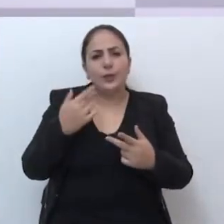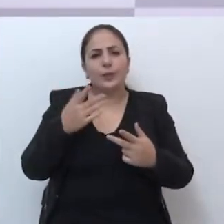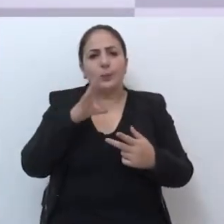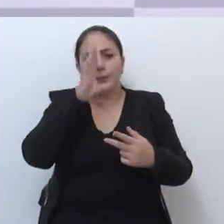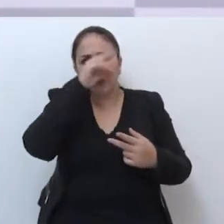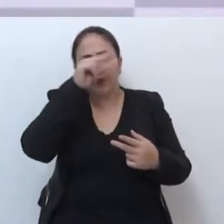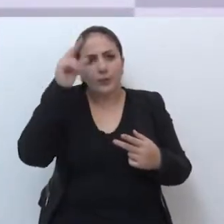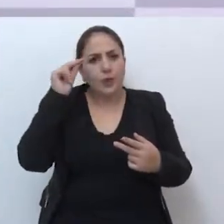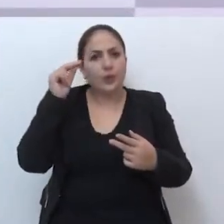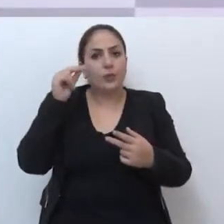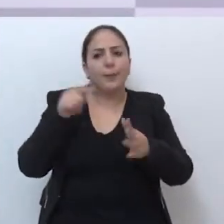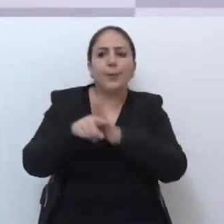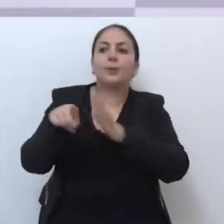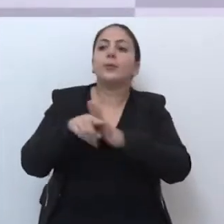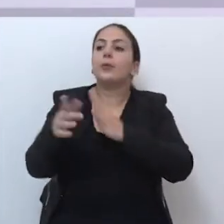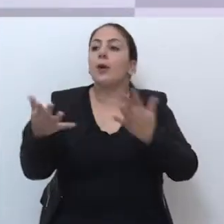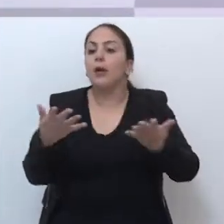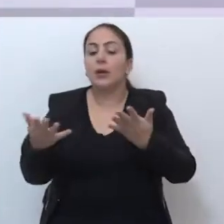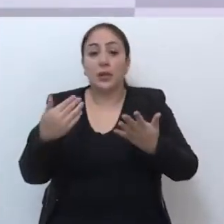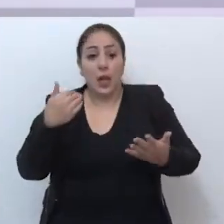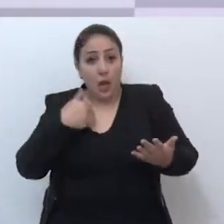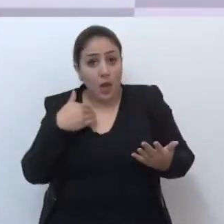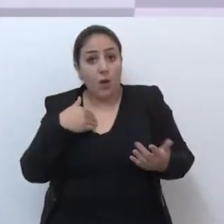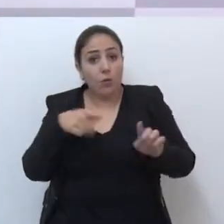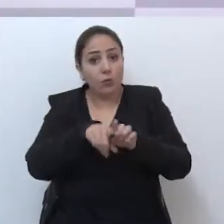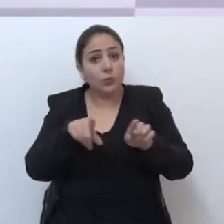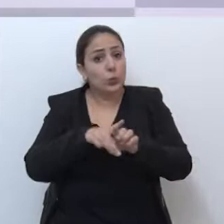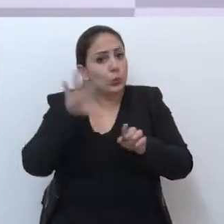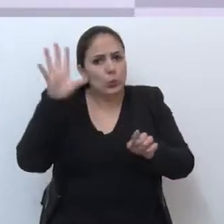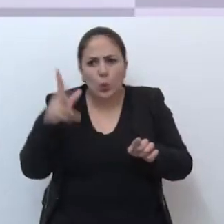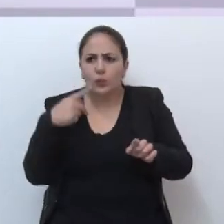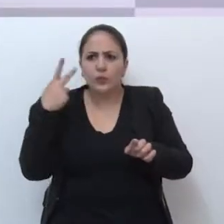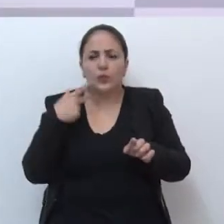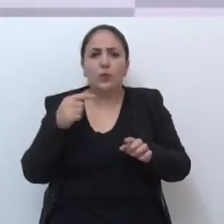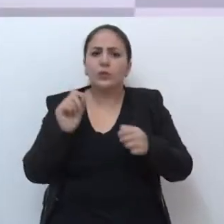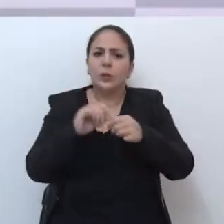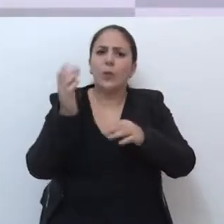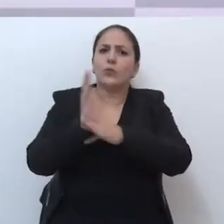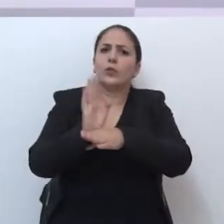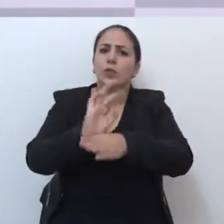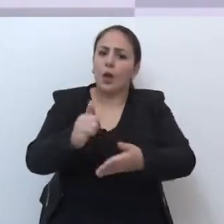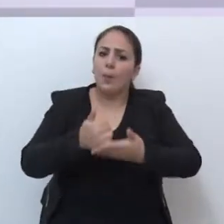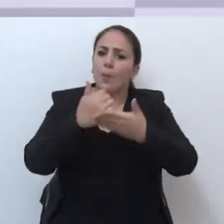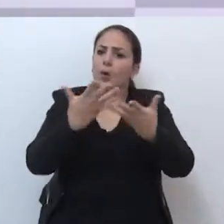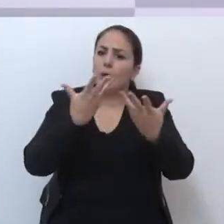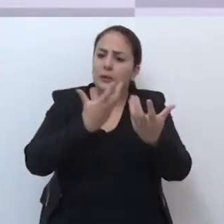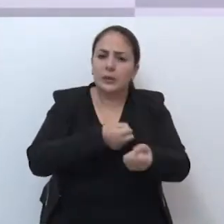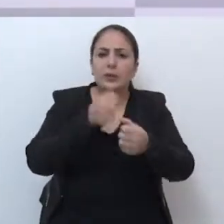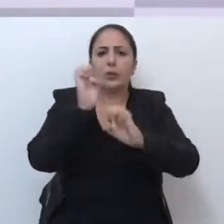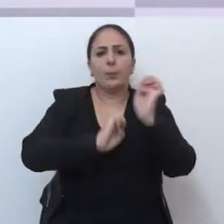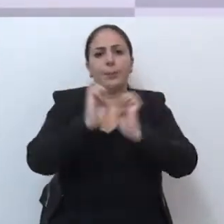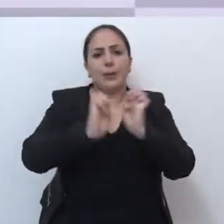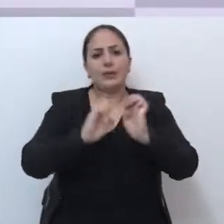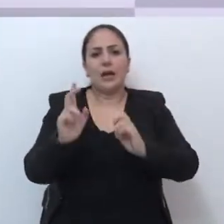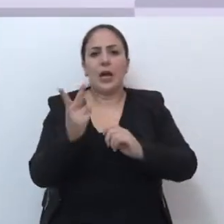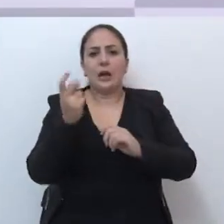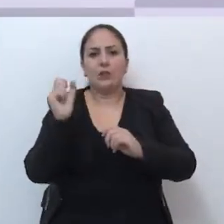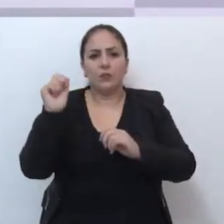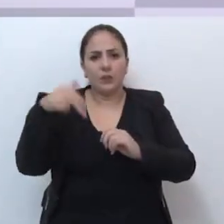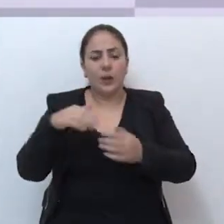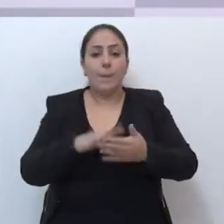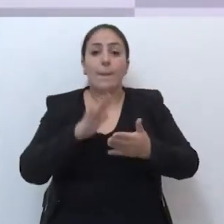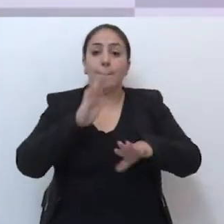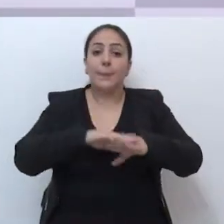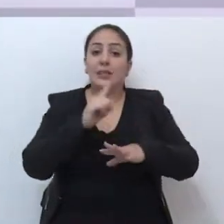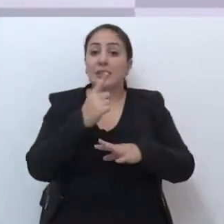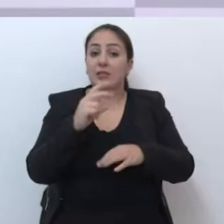que todos nós, inclusive o prefeito e esses vereadores aqui, inclusive esse vereador aqui, fizemos vídeos de aceitação a essa empresa Avan, que vai dar